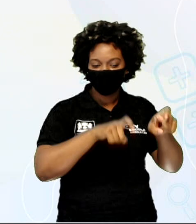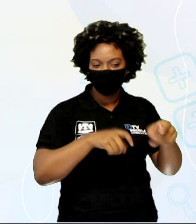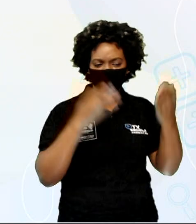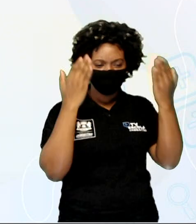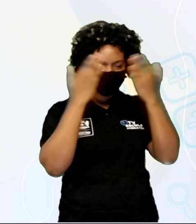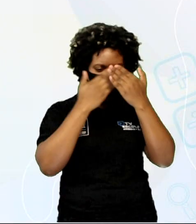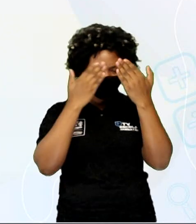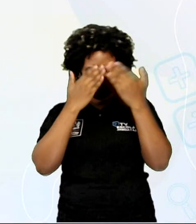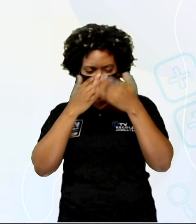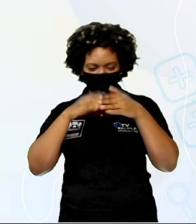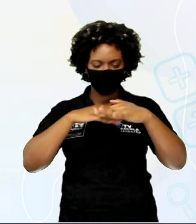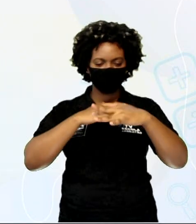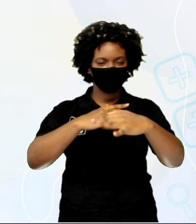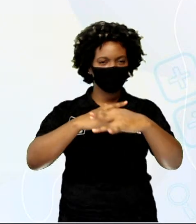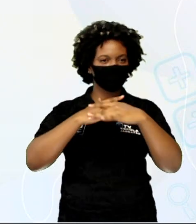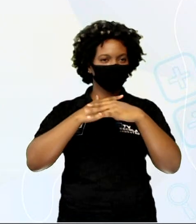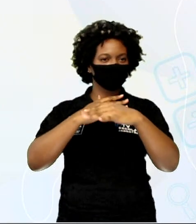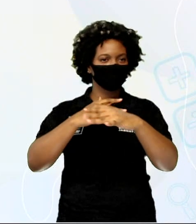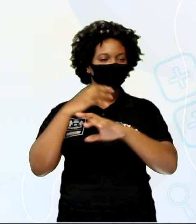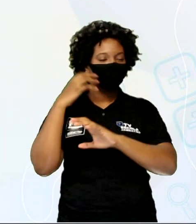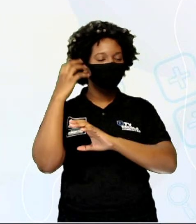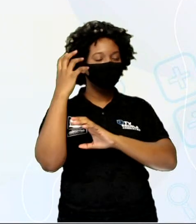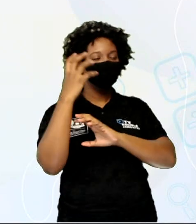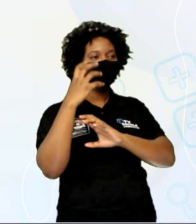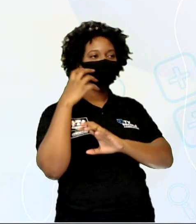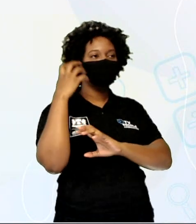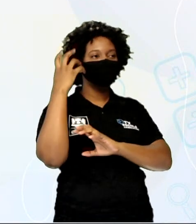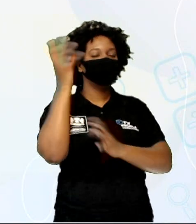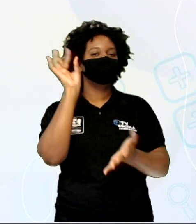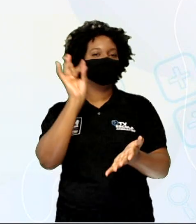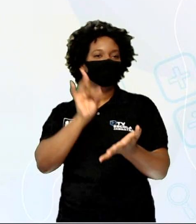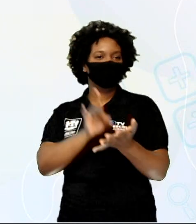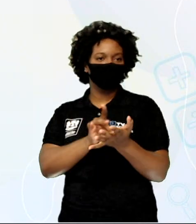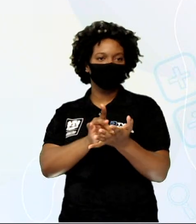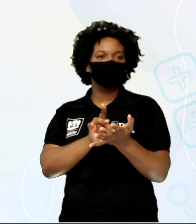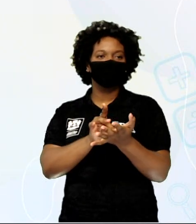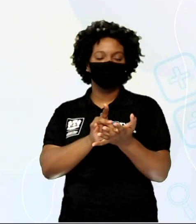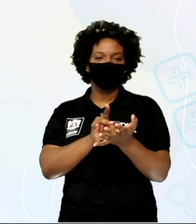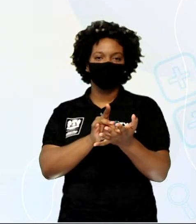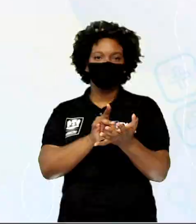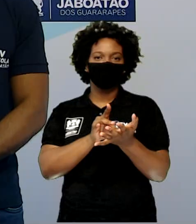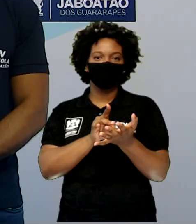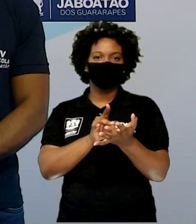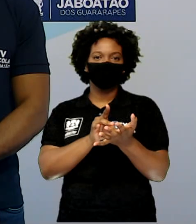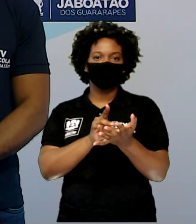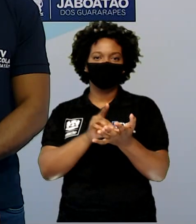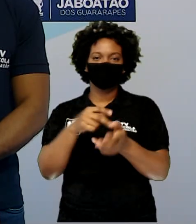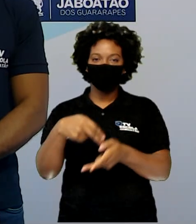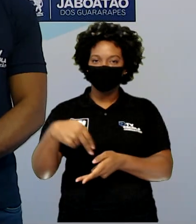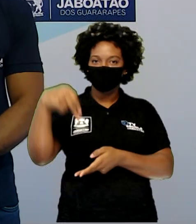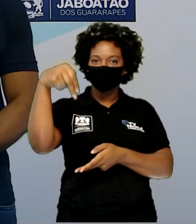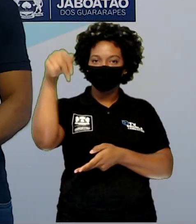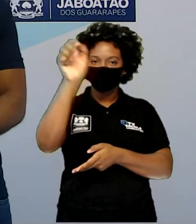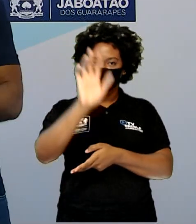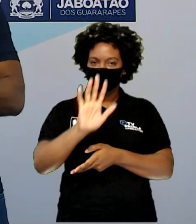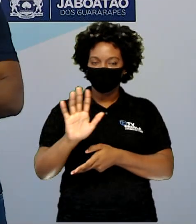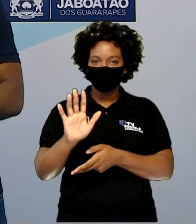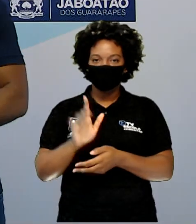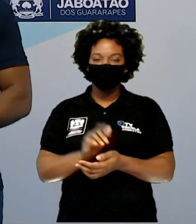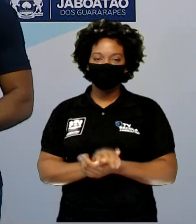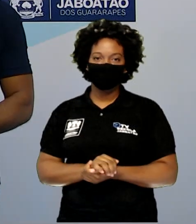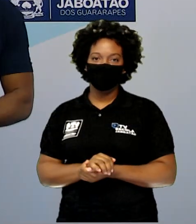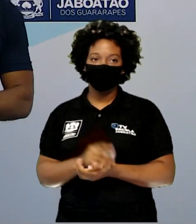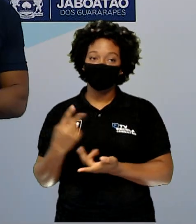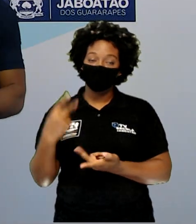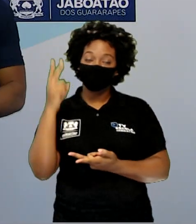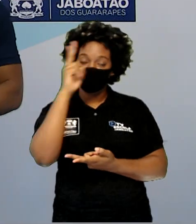cidade, cantando a verdade das coisas do norte. Pois é, para relembrarmos